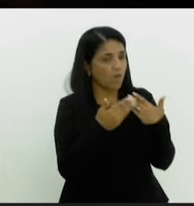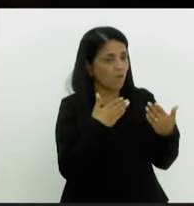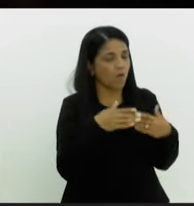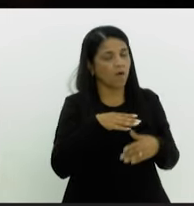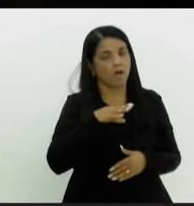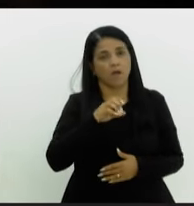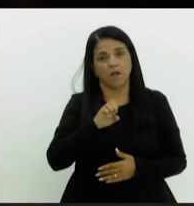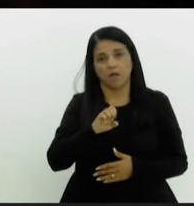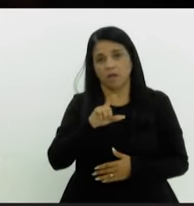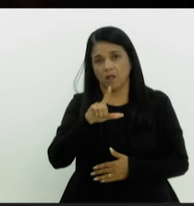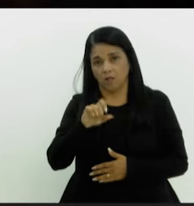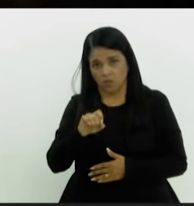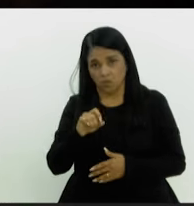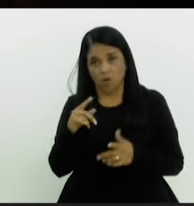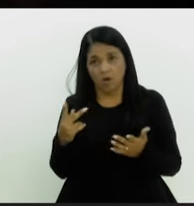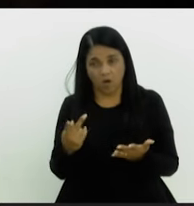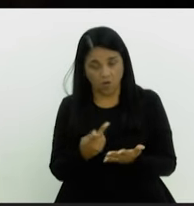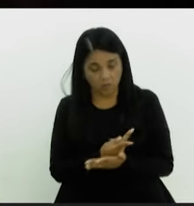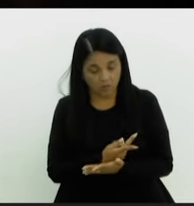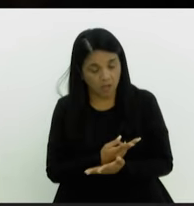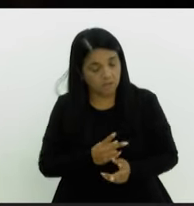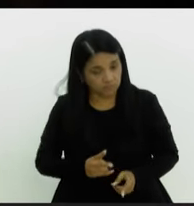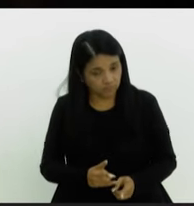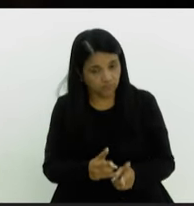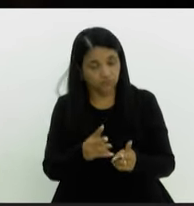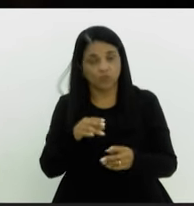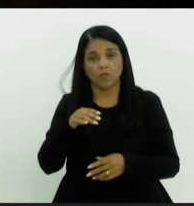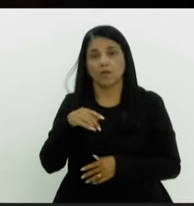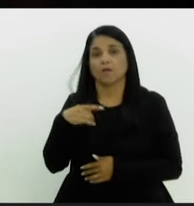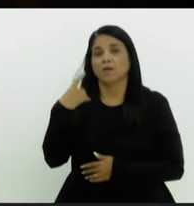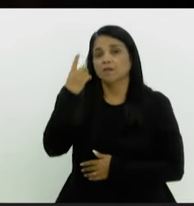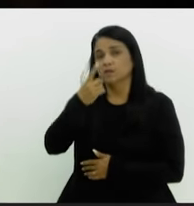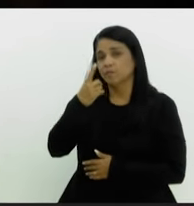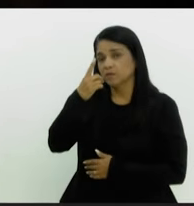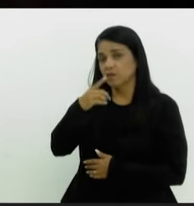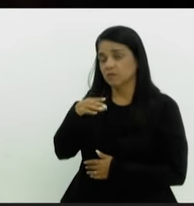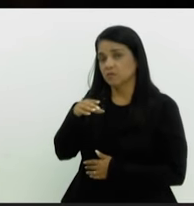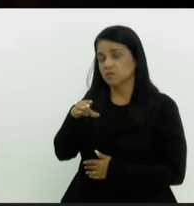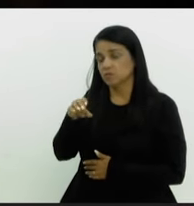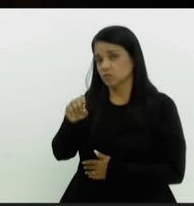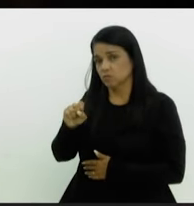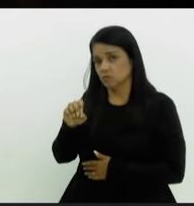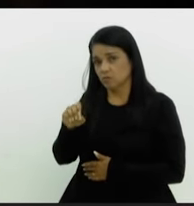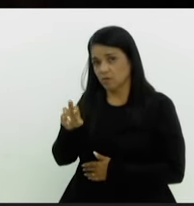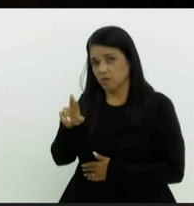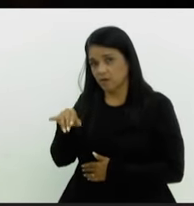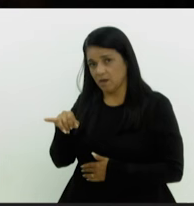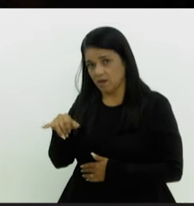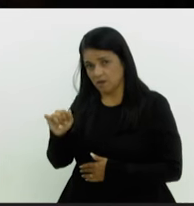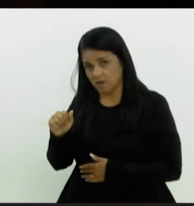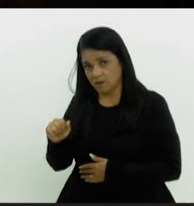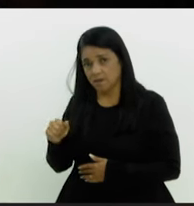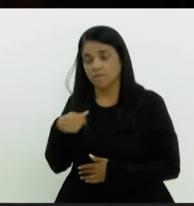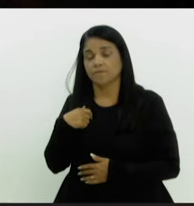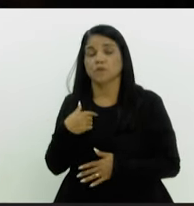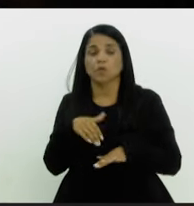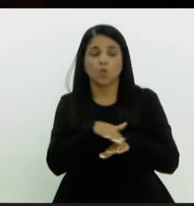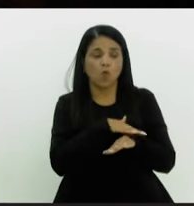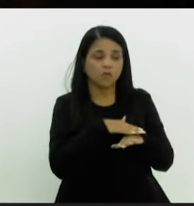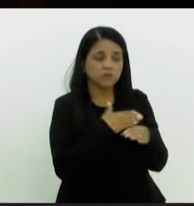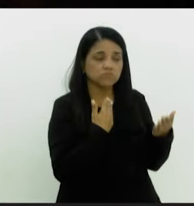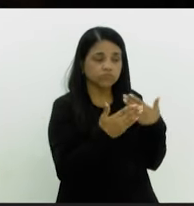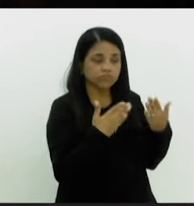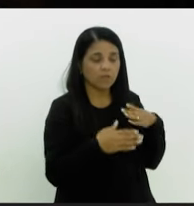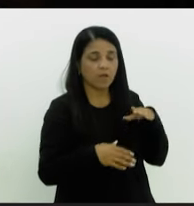ainda acontece deputada Soraia falou e comentei com a Eloa eh a a a a a